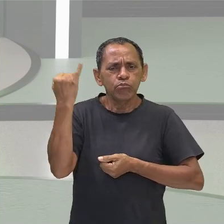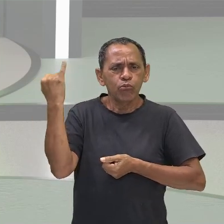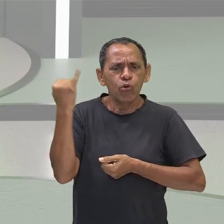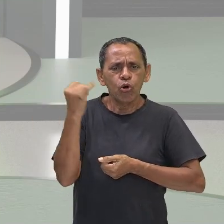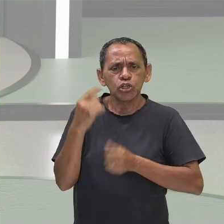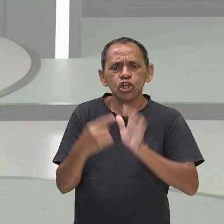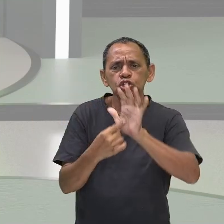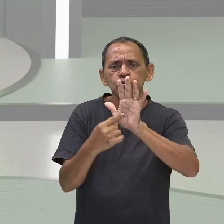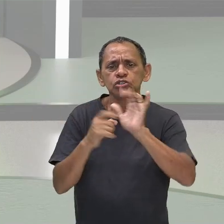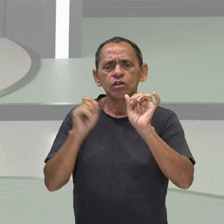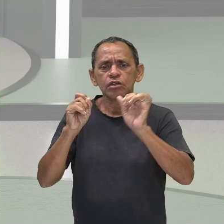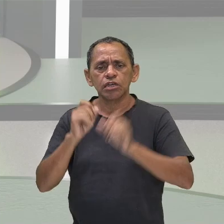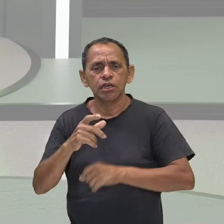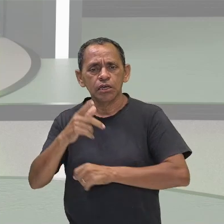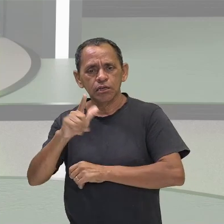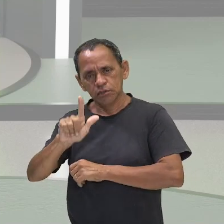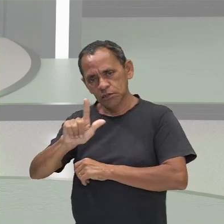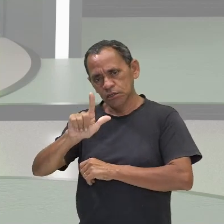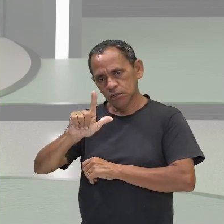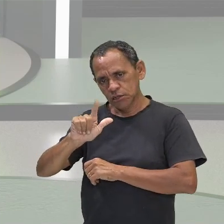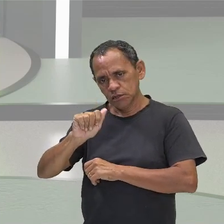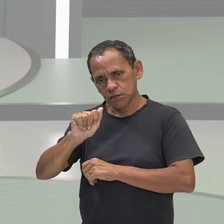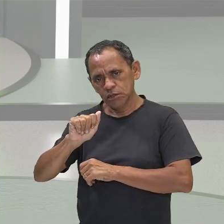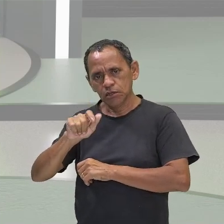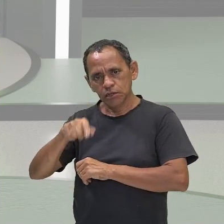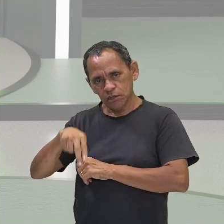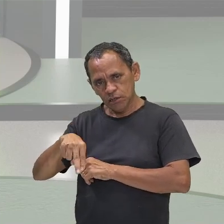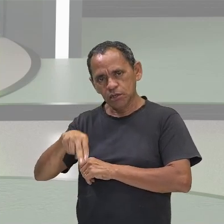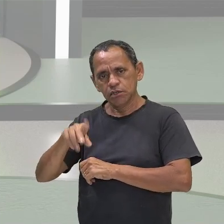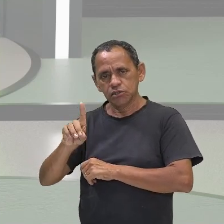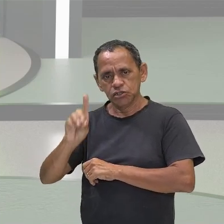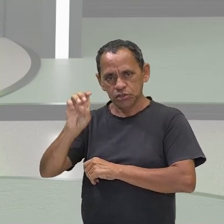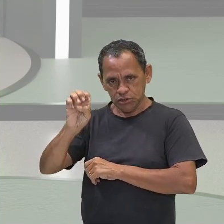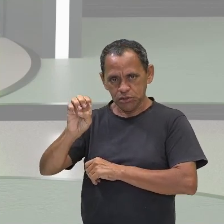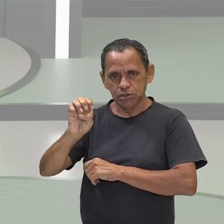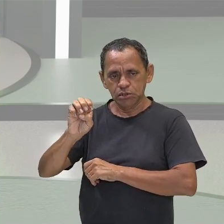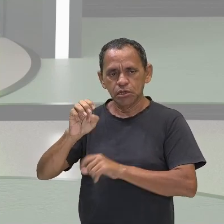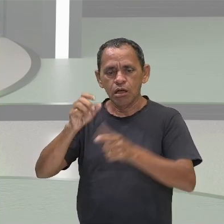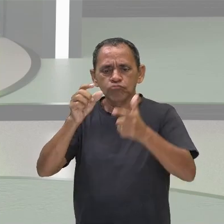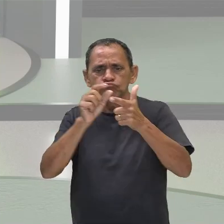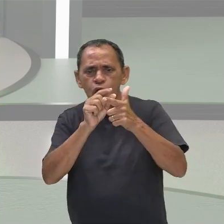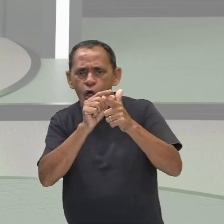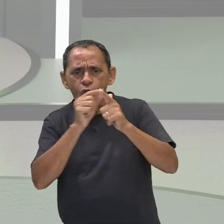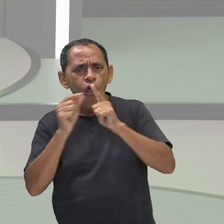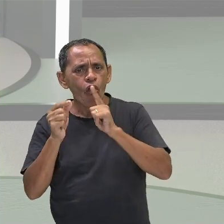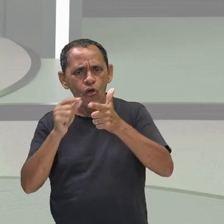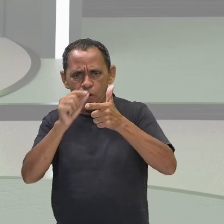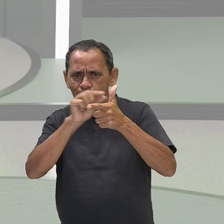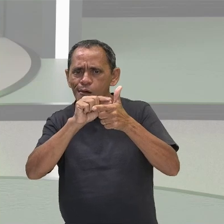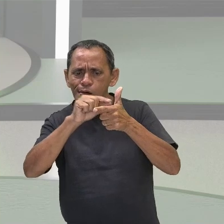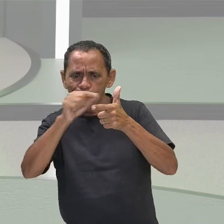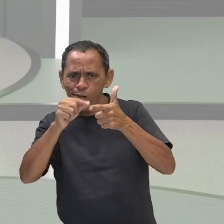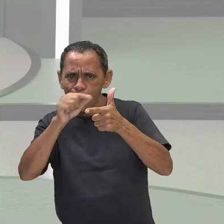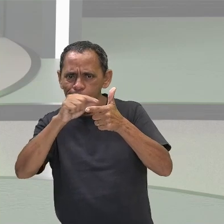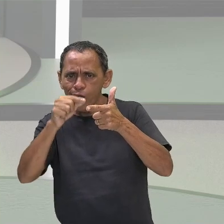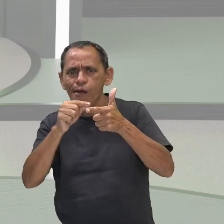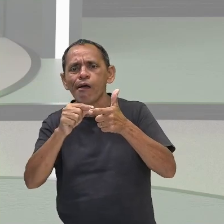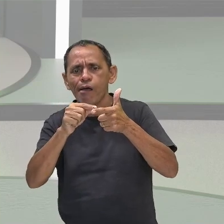e o prepúcio como partes desse sistema, né, reprodutor masculino, dos